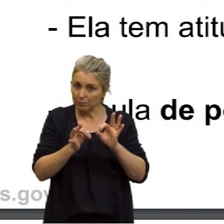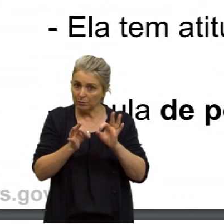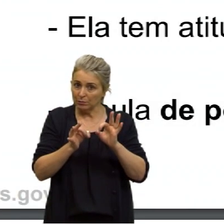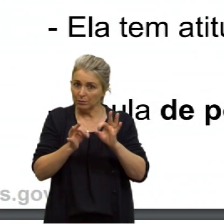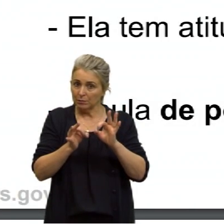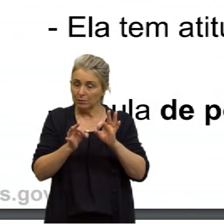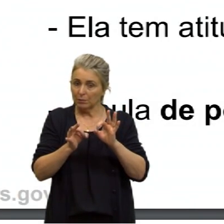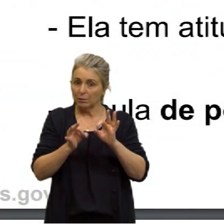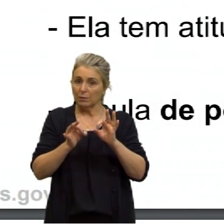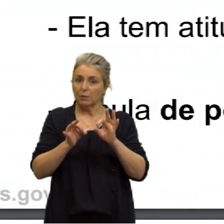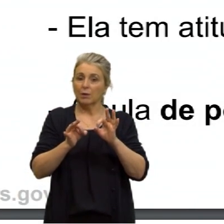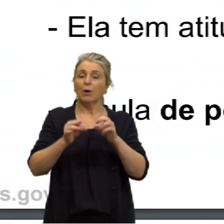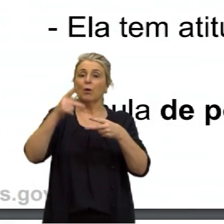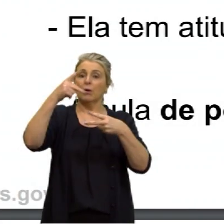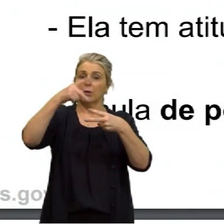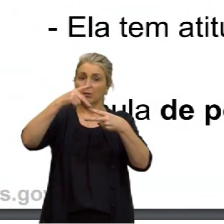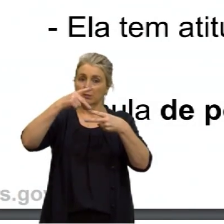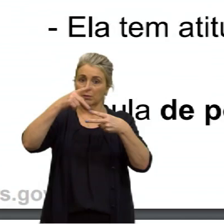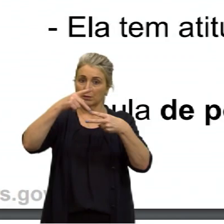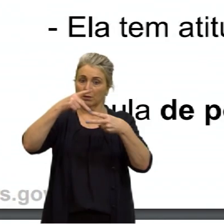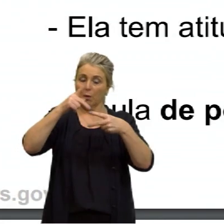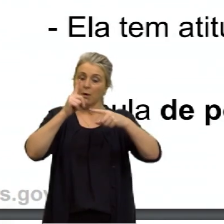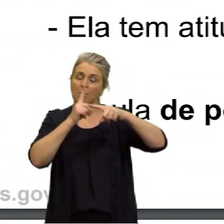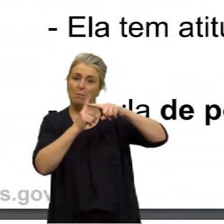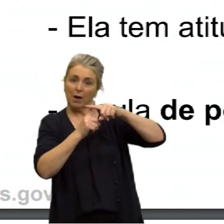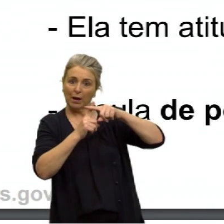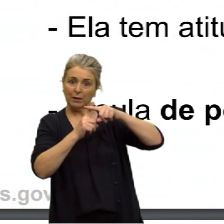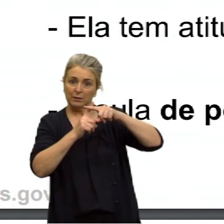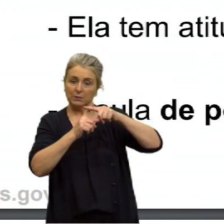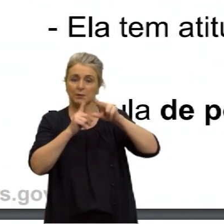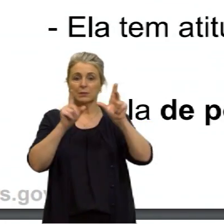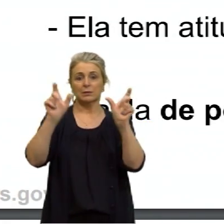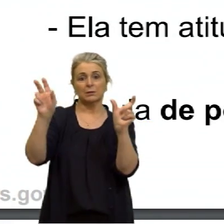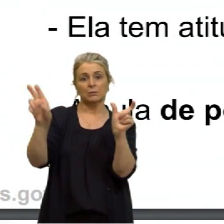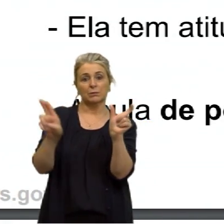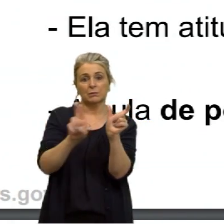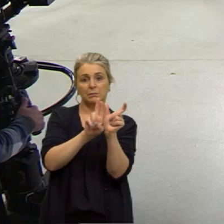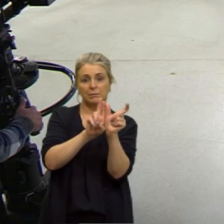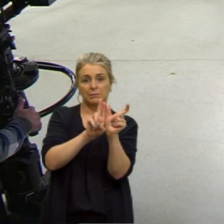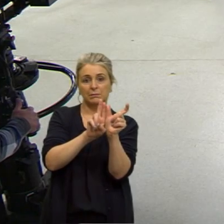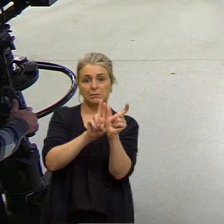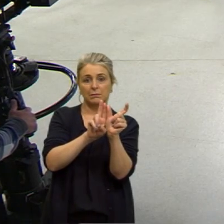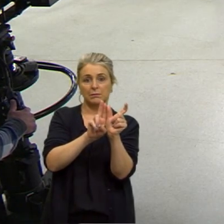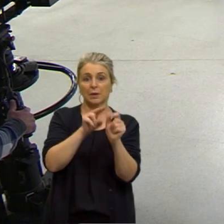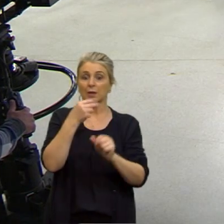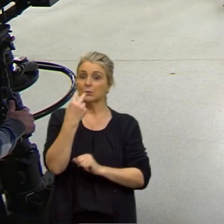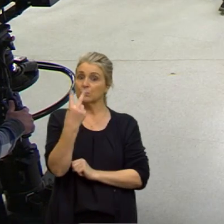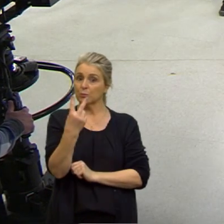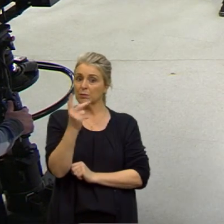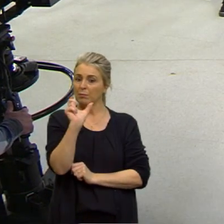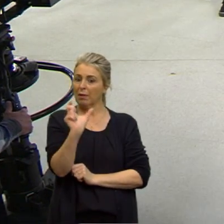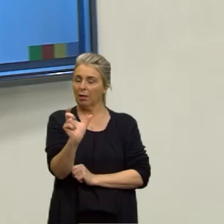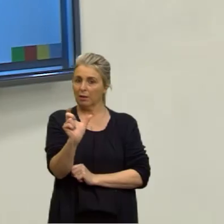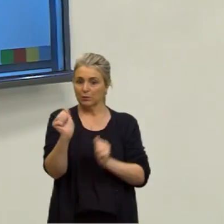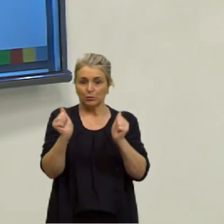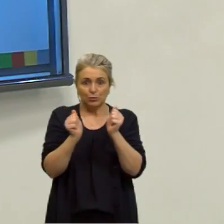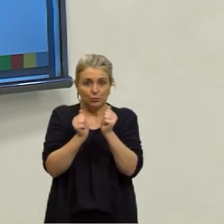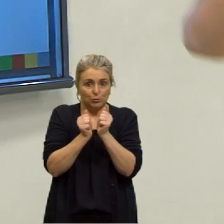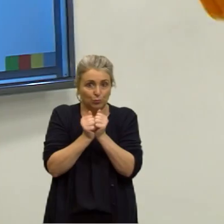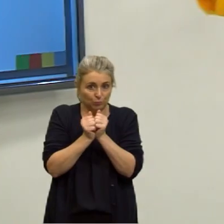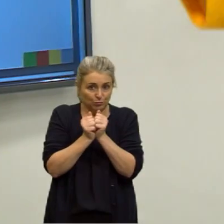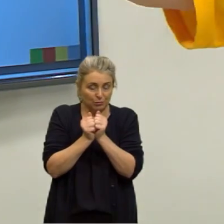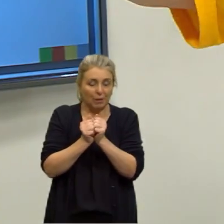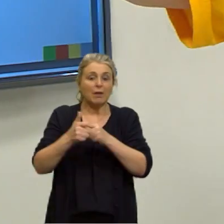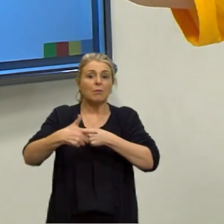preposição adicionada a um substantivo e essas duas palavras juntas vamos fazer o